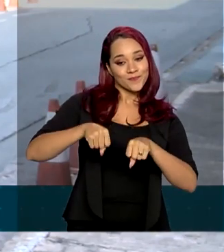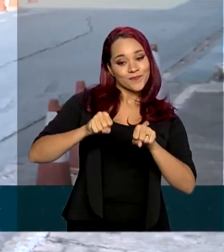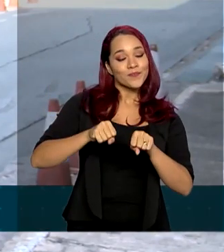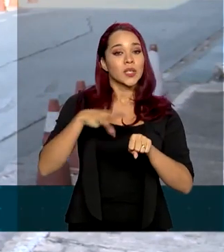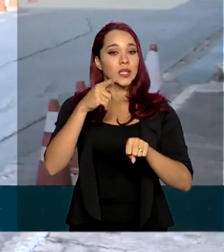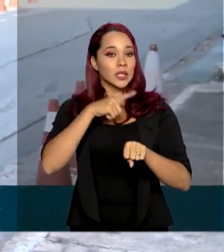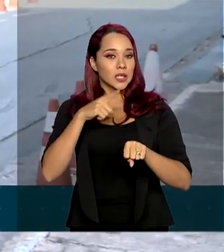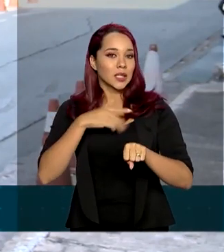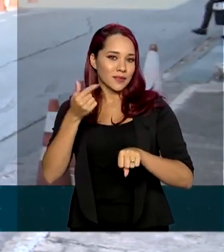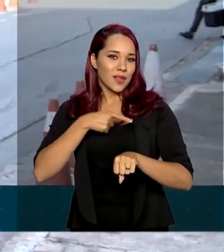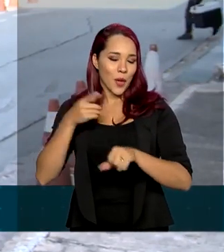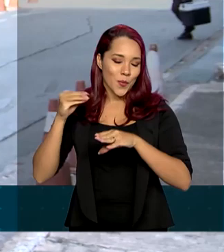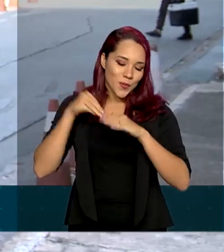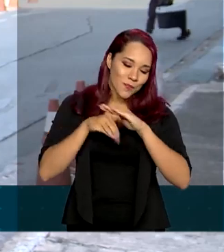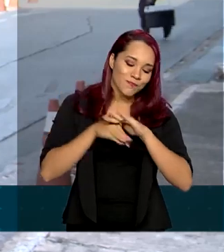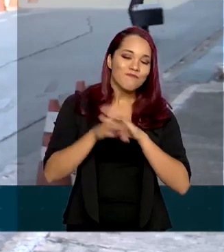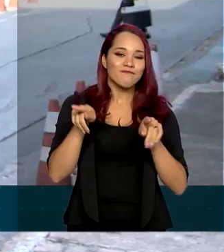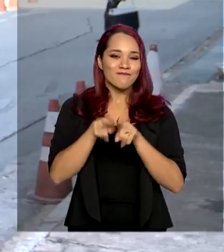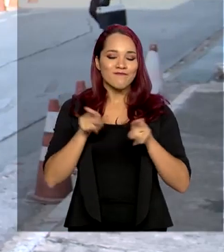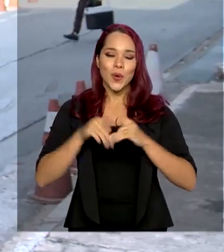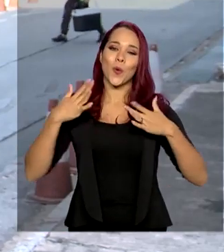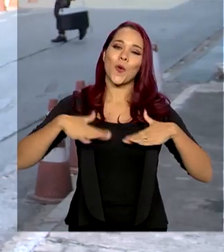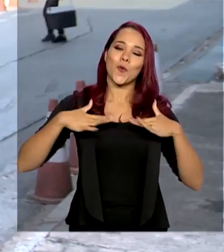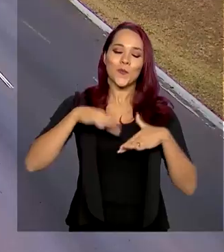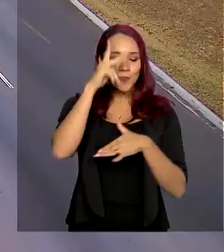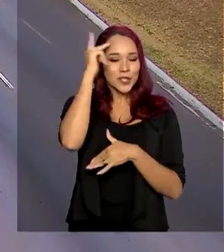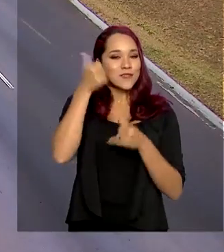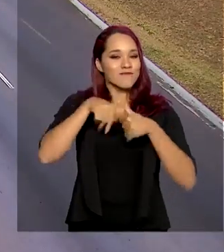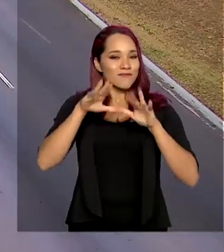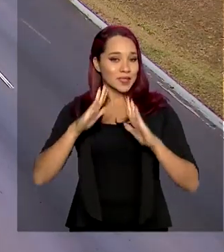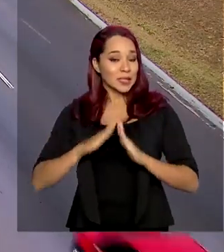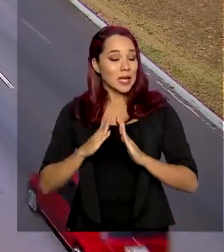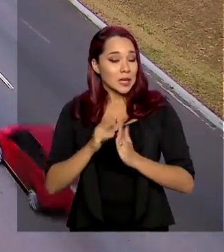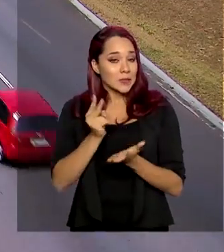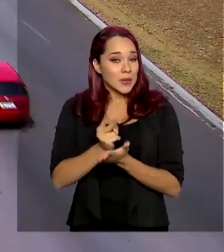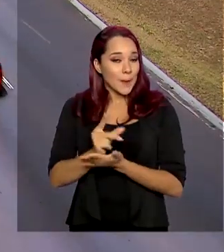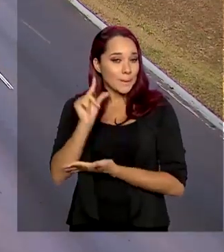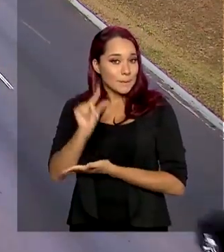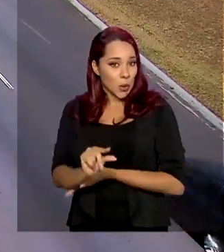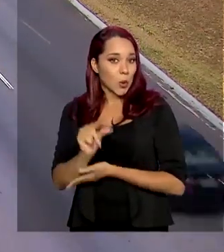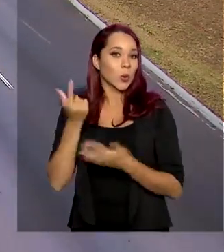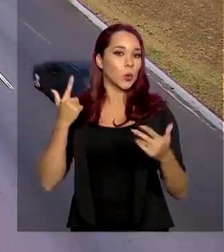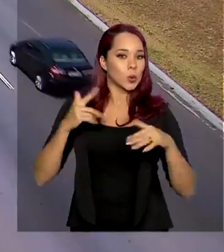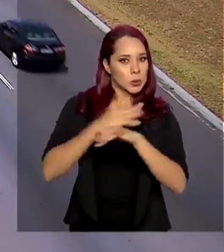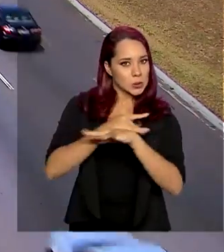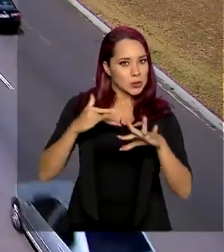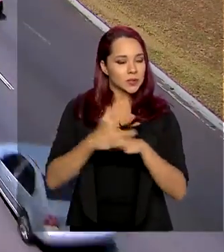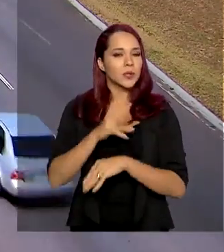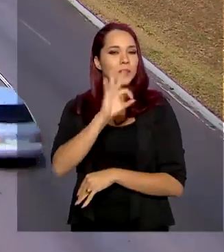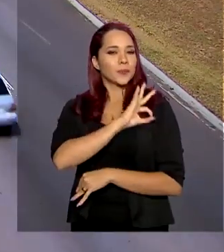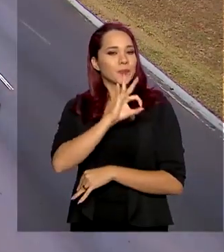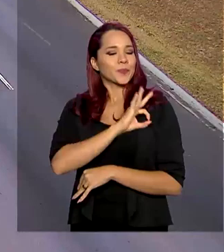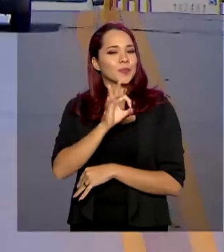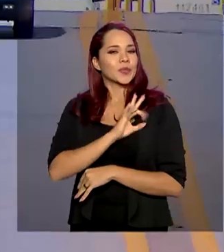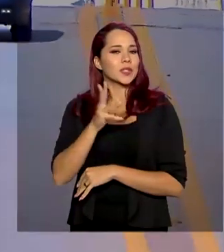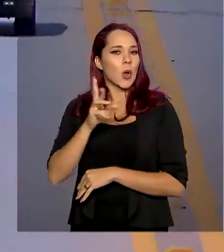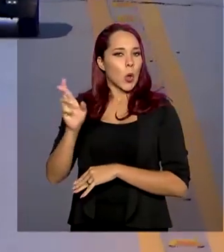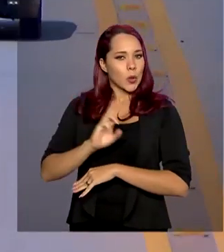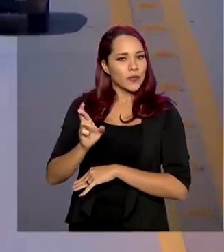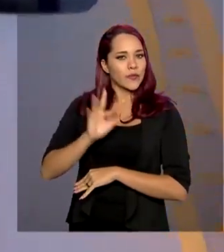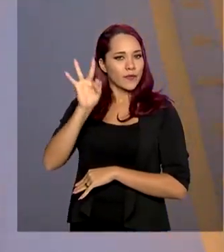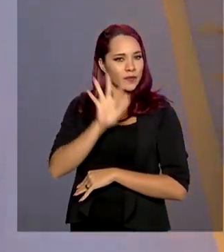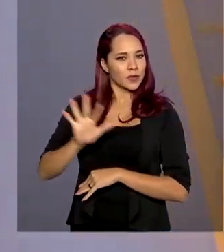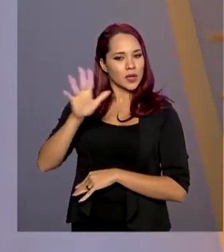garantem o abastecimento e o conforto de quem está em casa. Mesmo com pouco movimento, a Polícia Rodoviária Federal